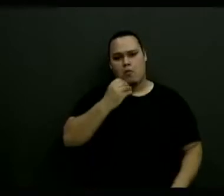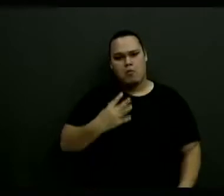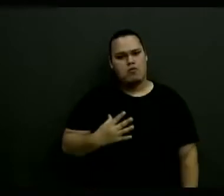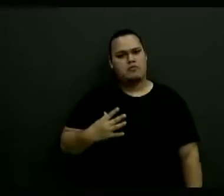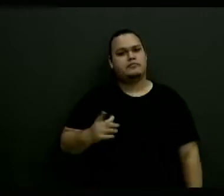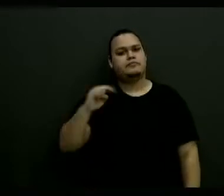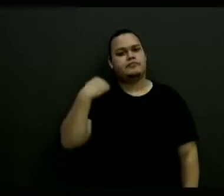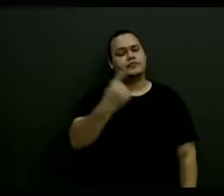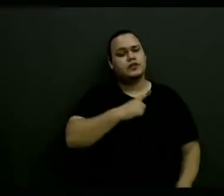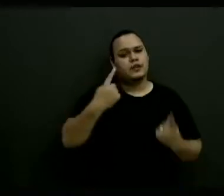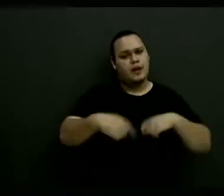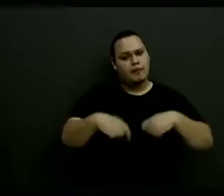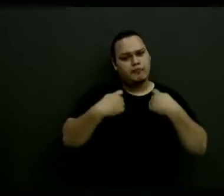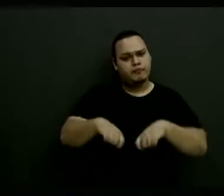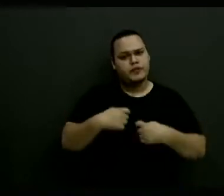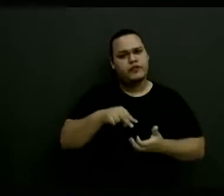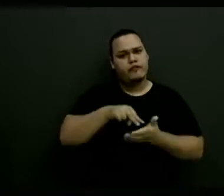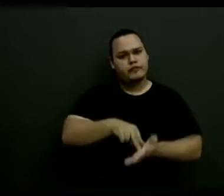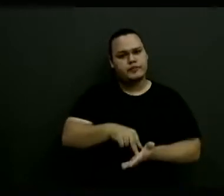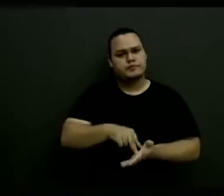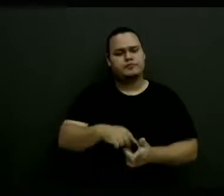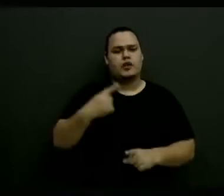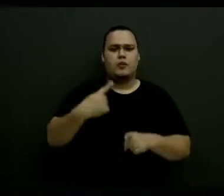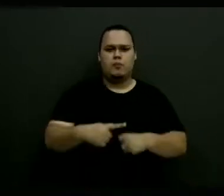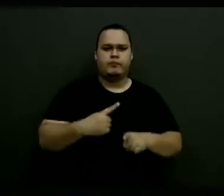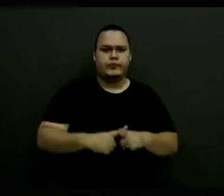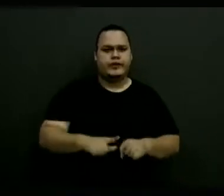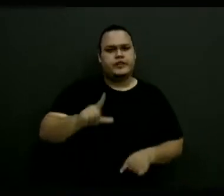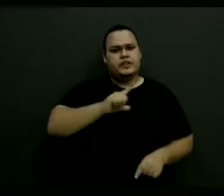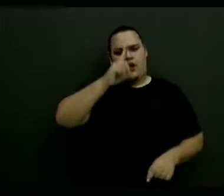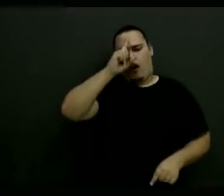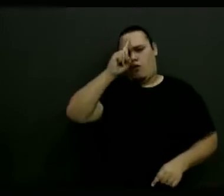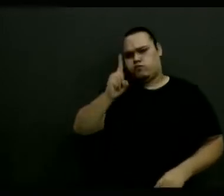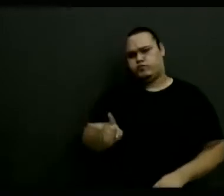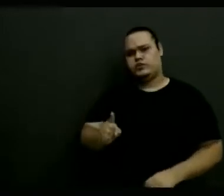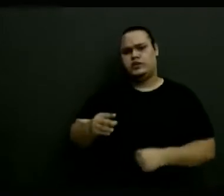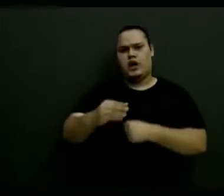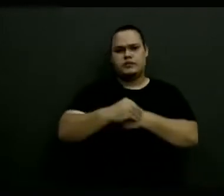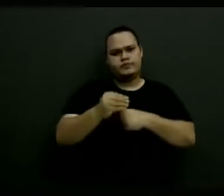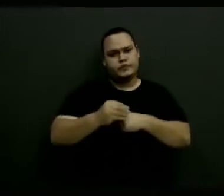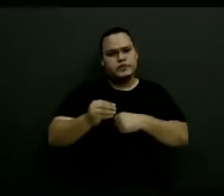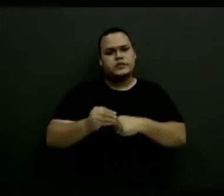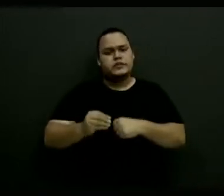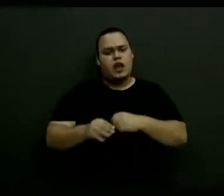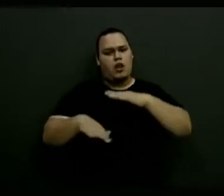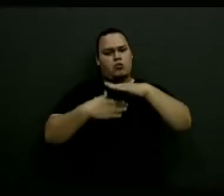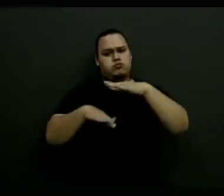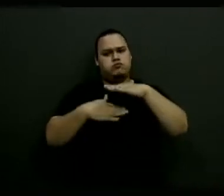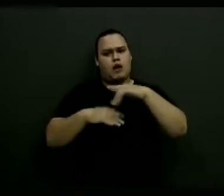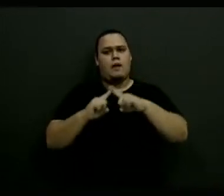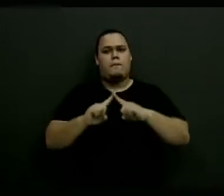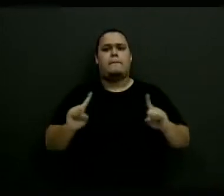e eles, por sua vez, têm outro grupo de pessoas debaixo da sua autoridade, e eles dirigem uma